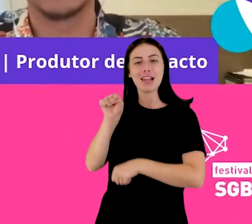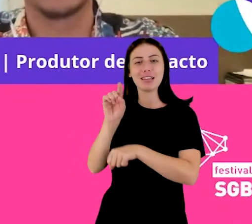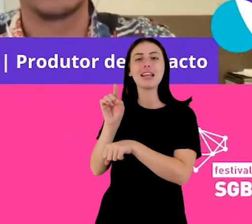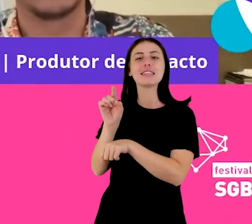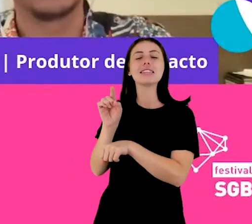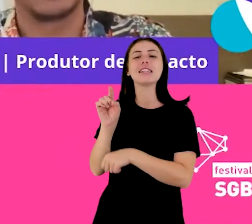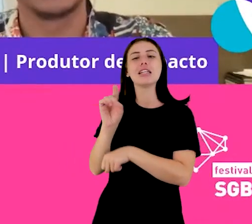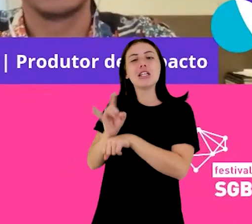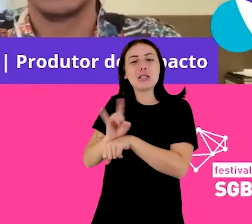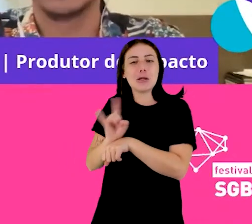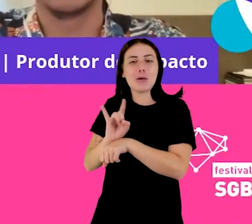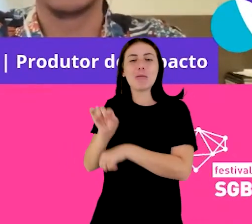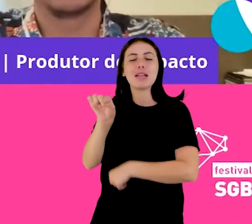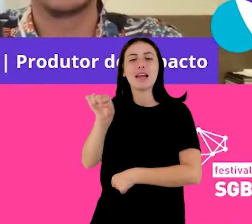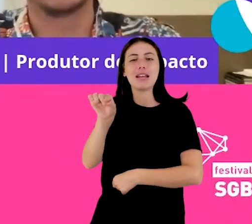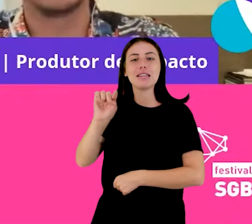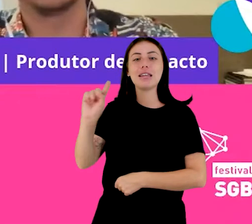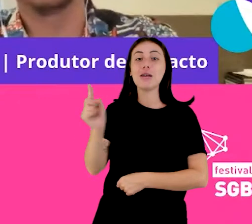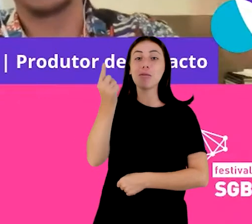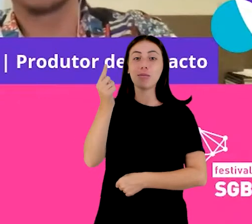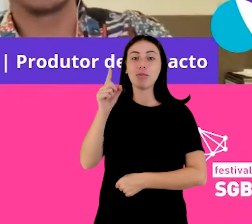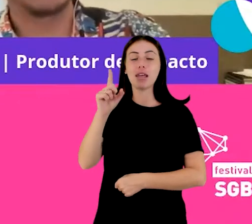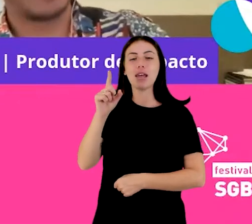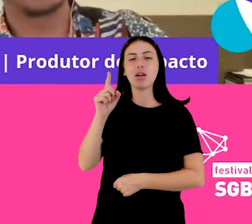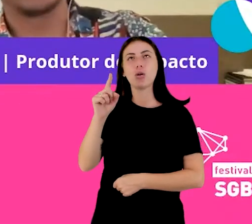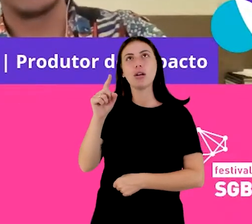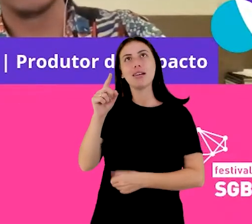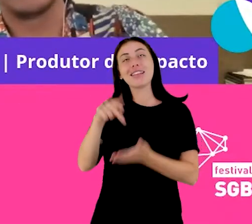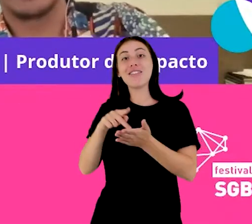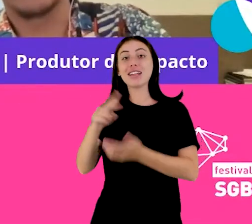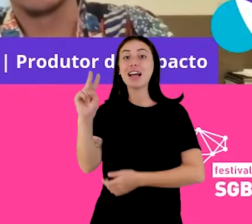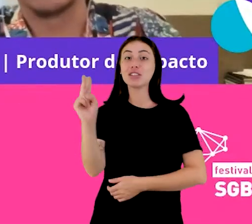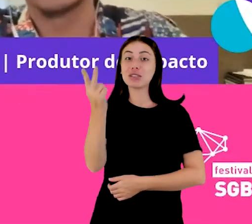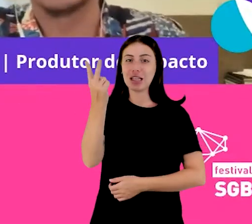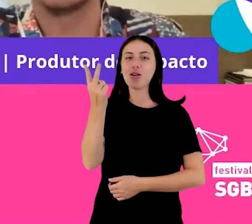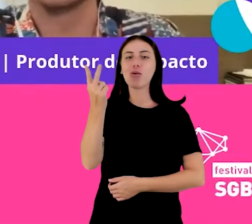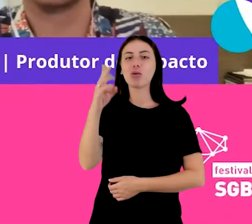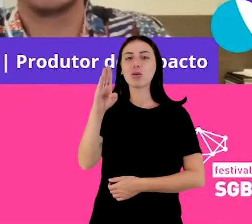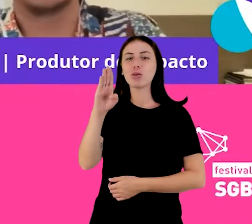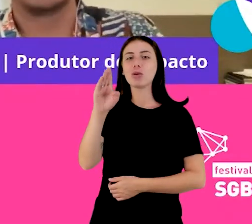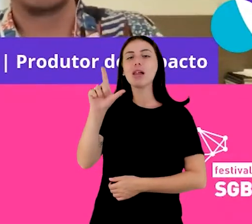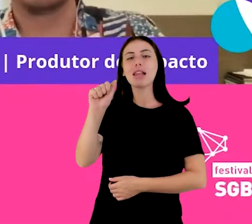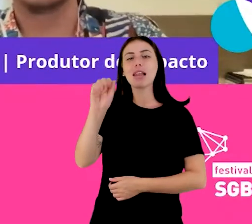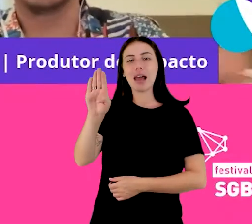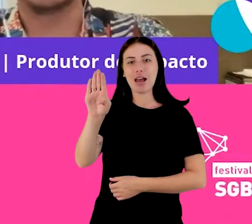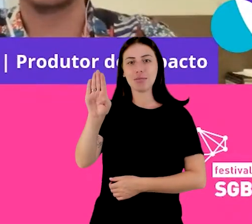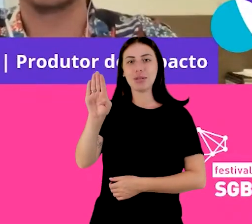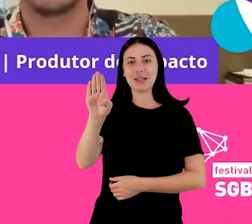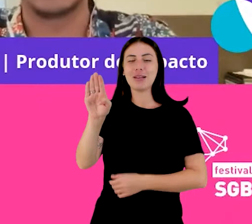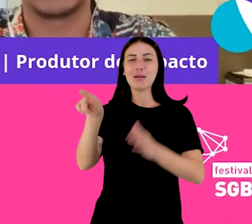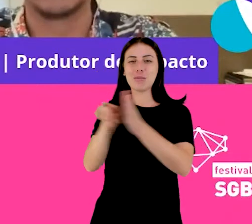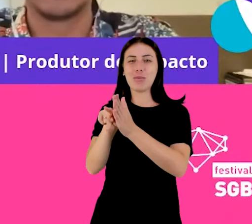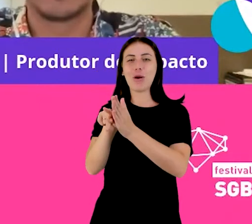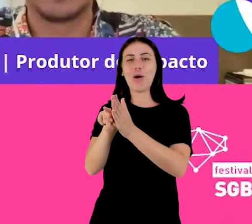era o segundo laboratório do Good Pitch aqui no Brasil para produção de impacto. E o Limiar foi um dos filmes selecionados para fazer